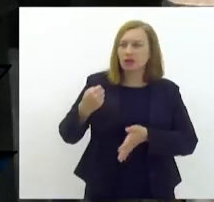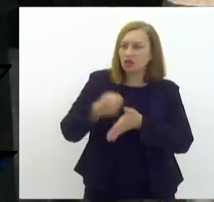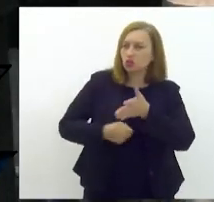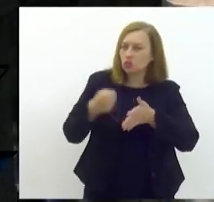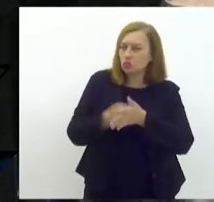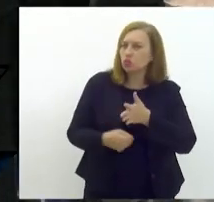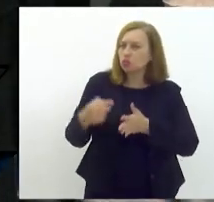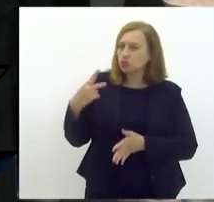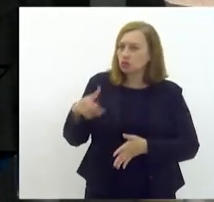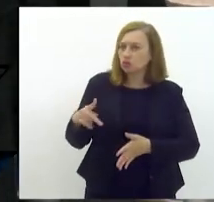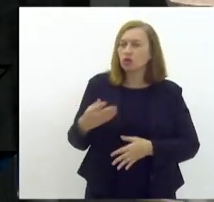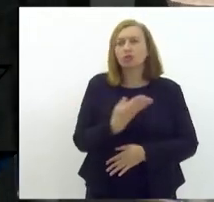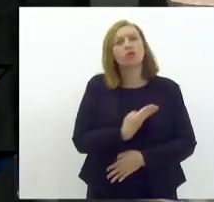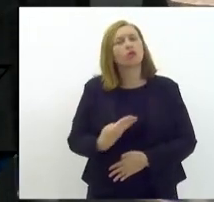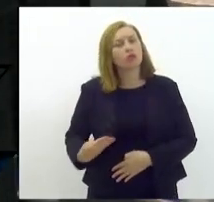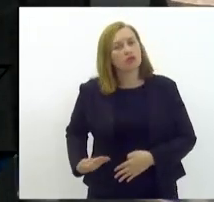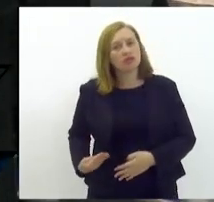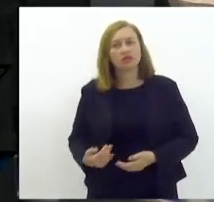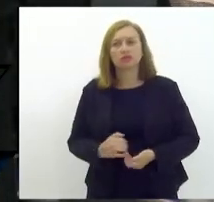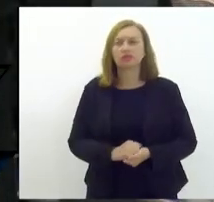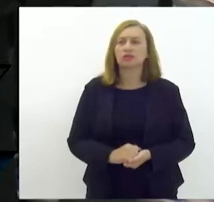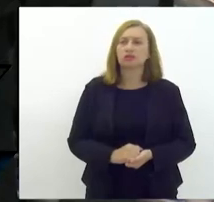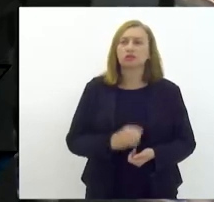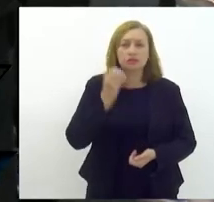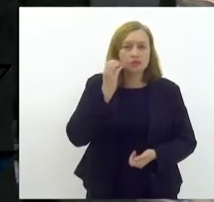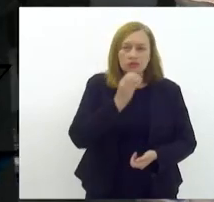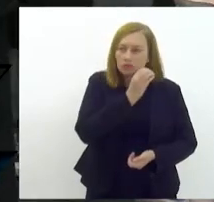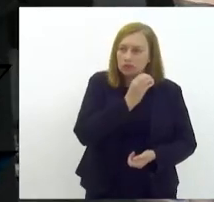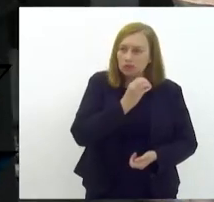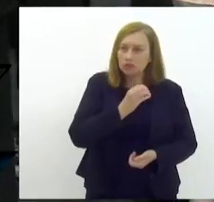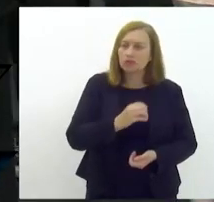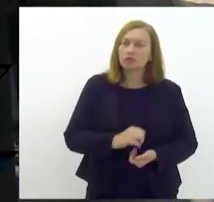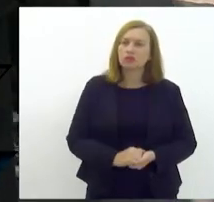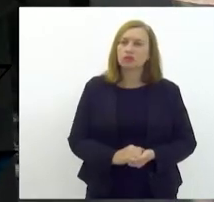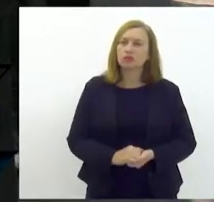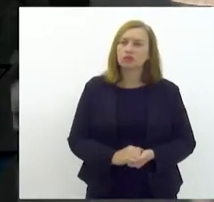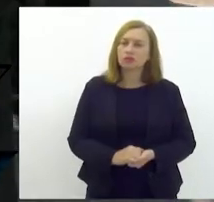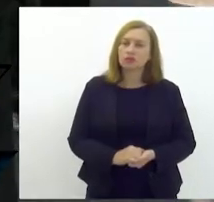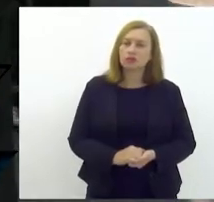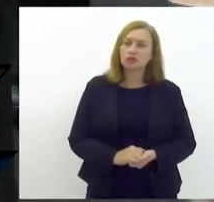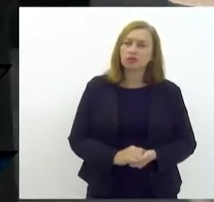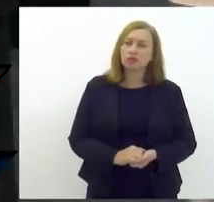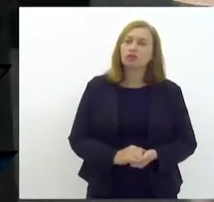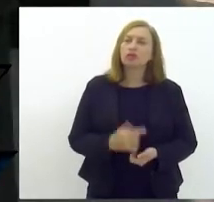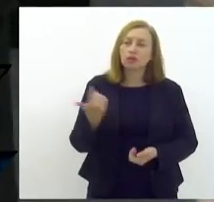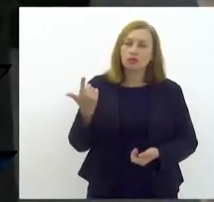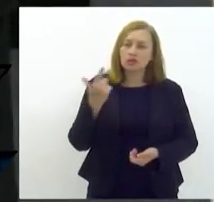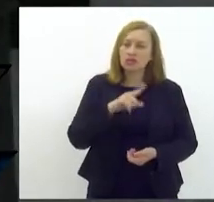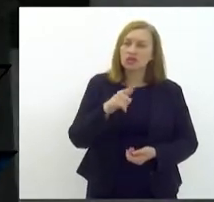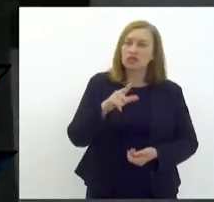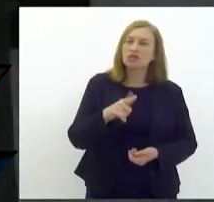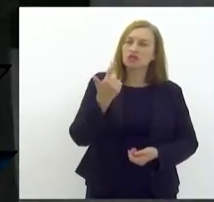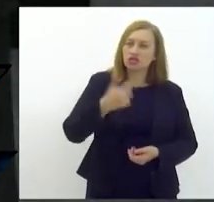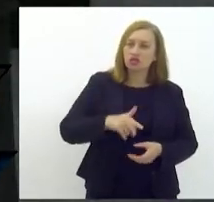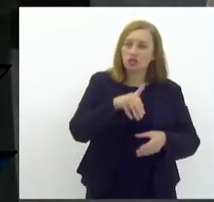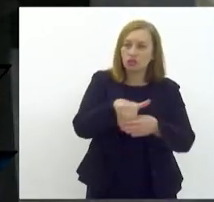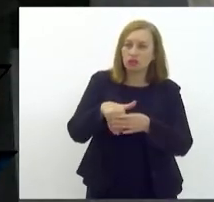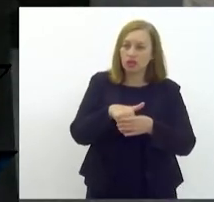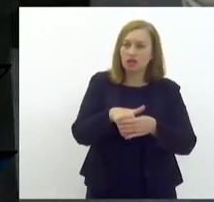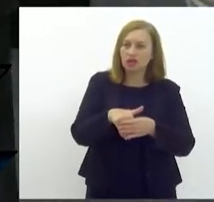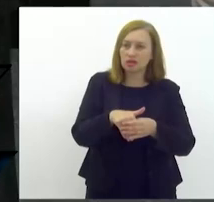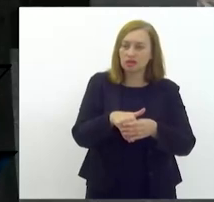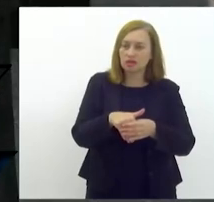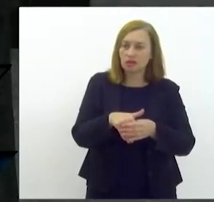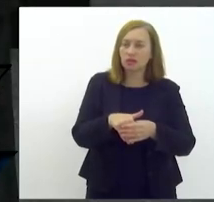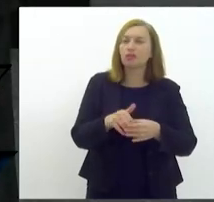para que o governador Cláudio Castro se tornasse Governador e que fosse reeleito e dessa